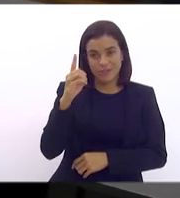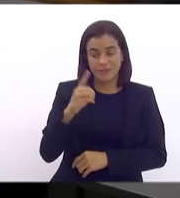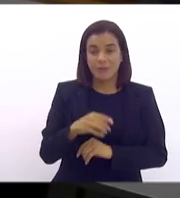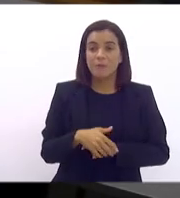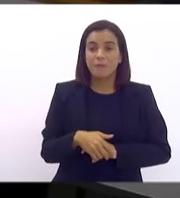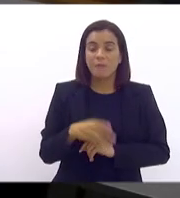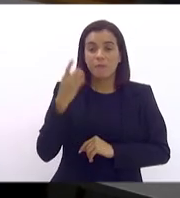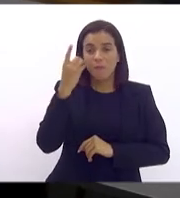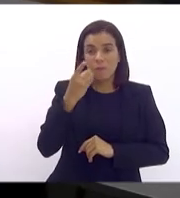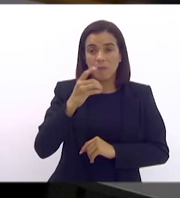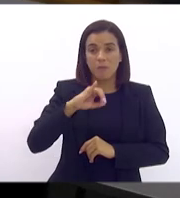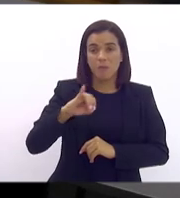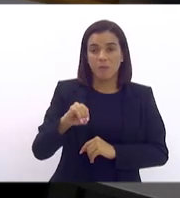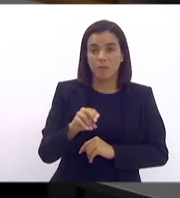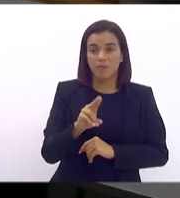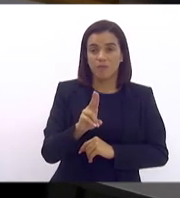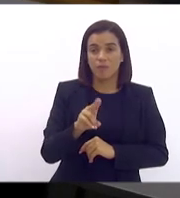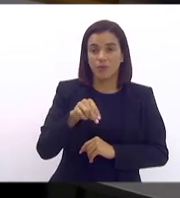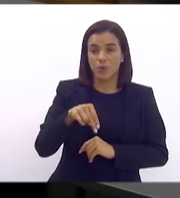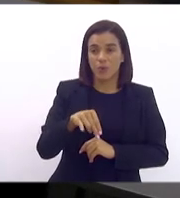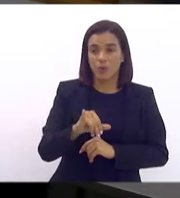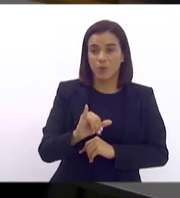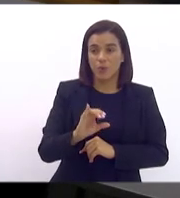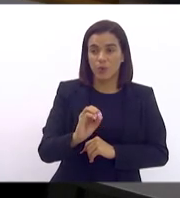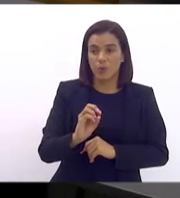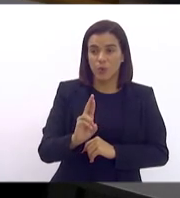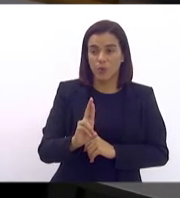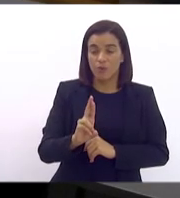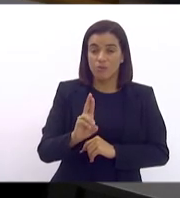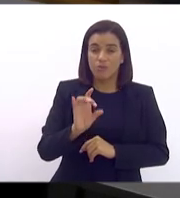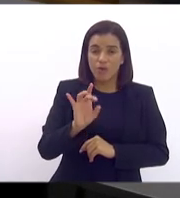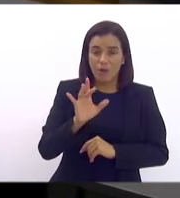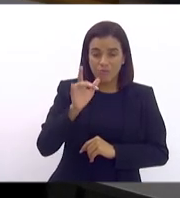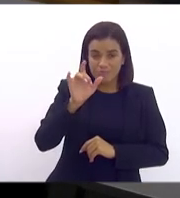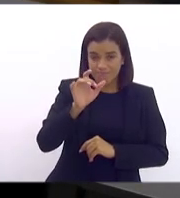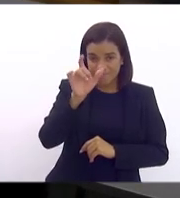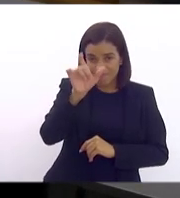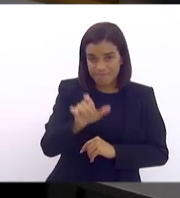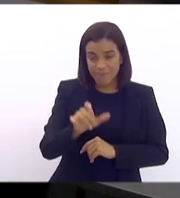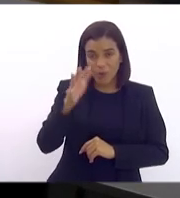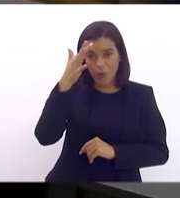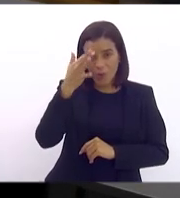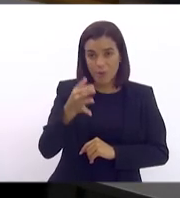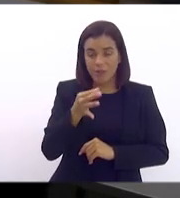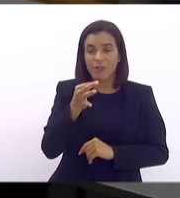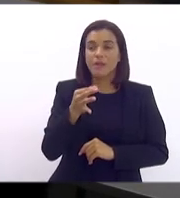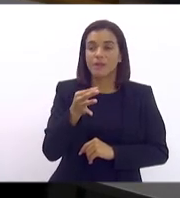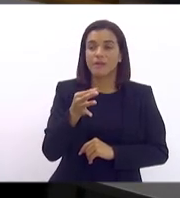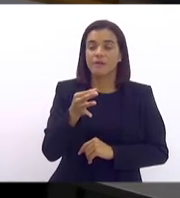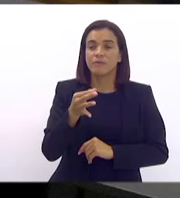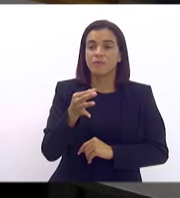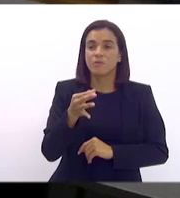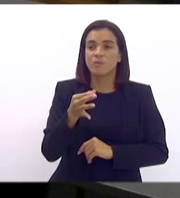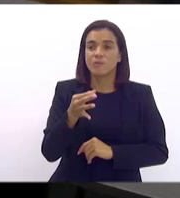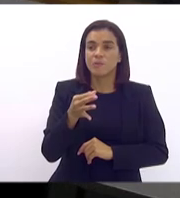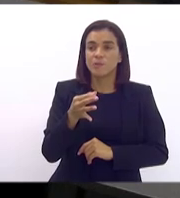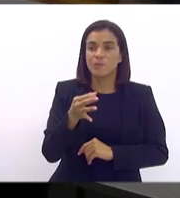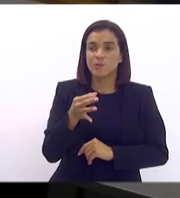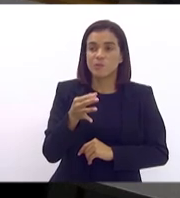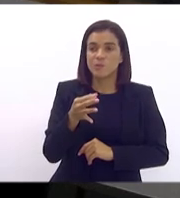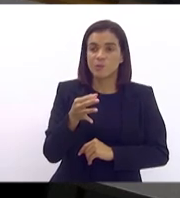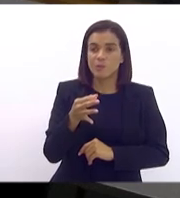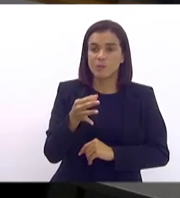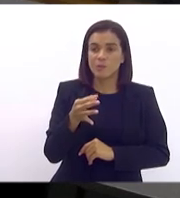Oi. Só para que o senhor compreenda, se me permite uma parte também, uma claro. Vez